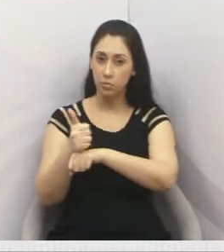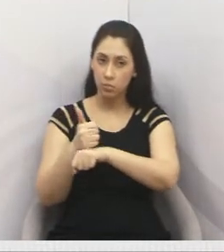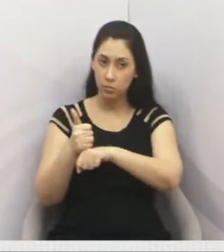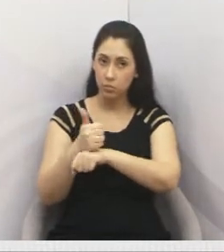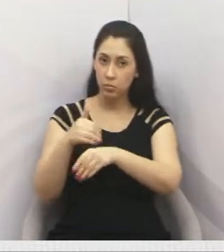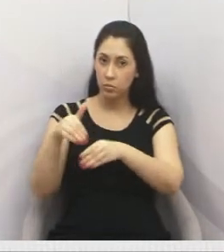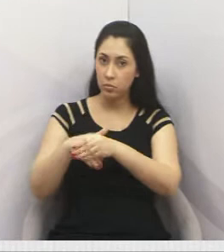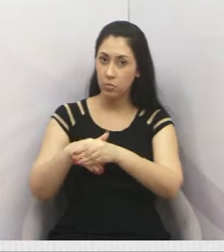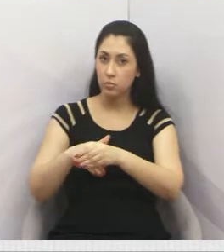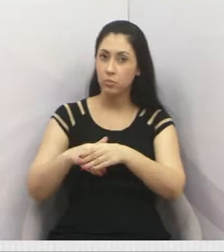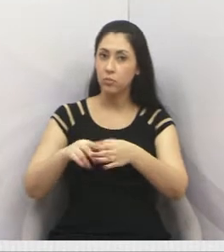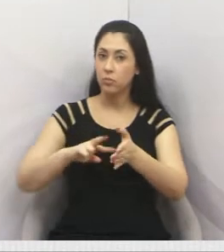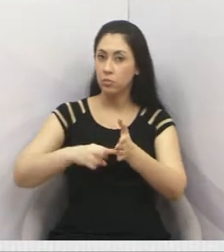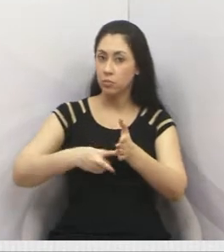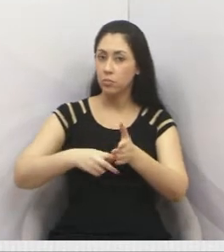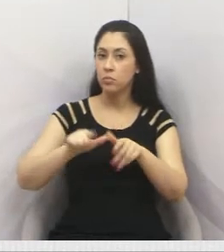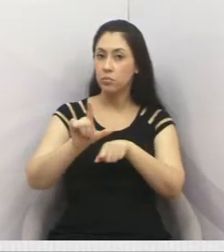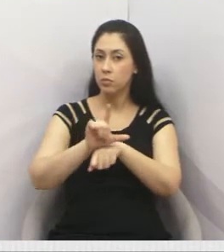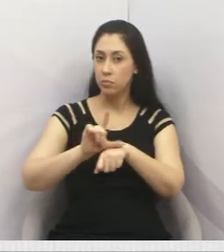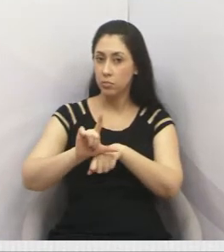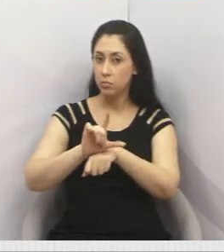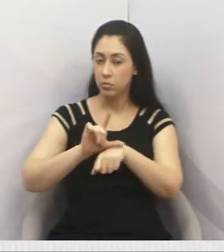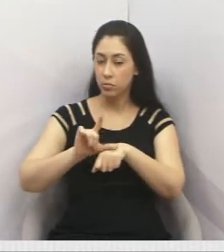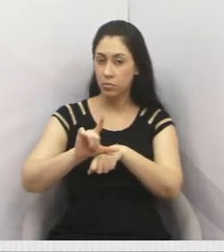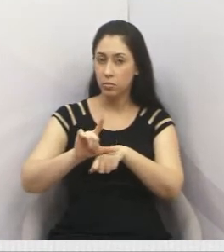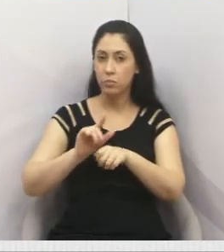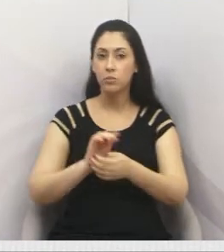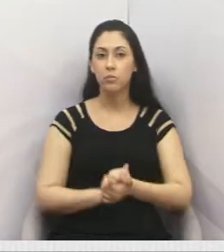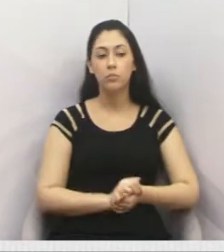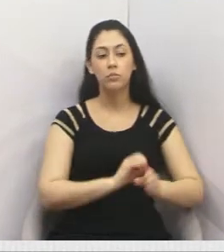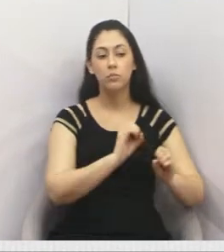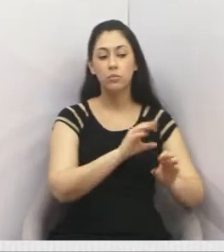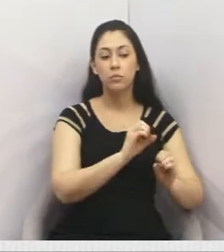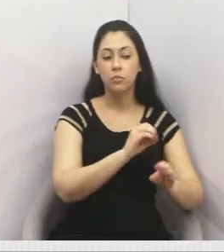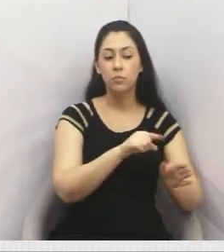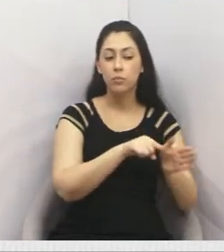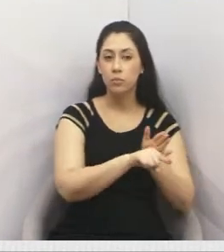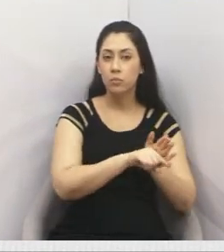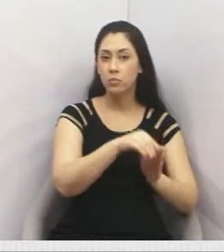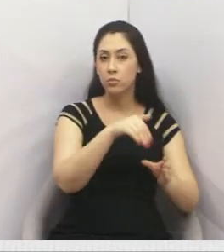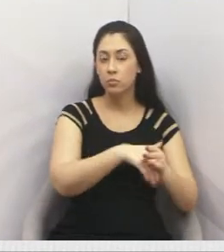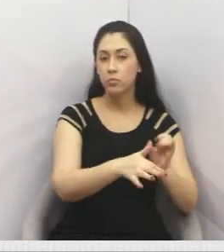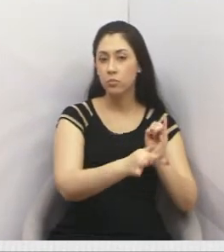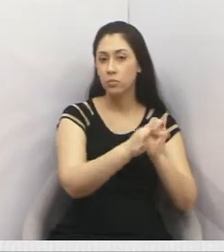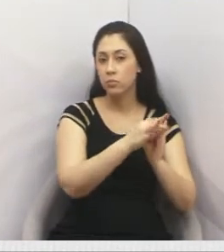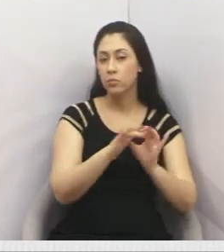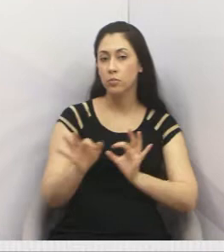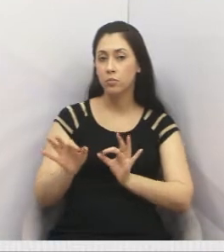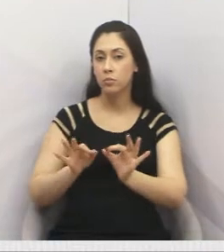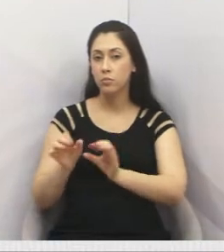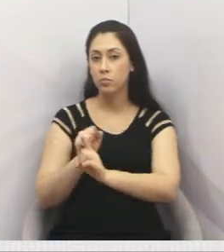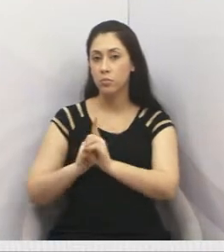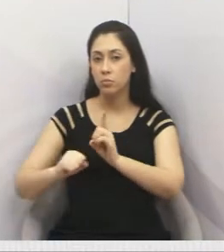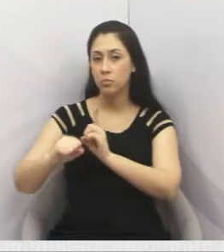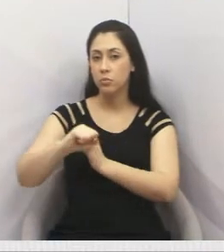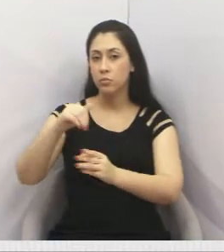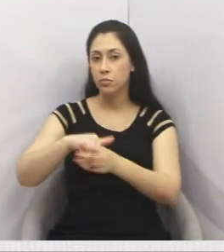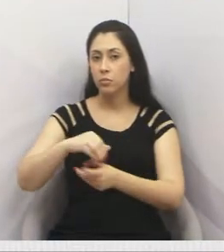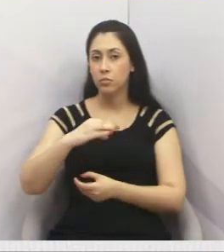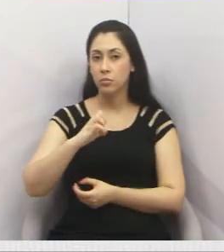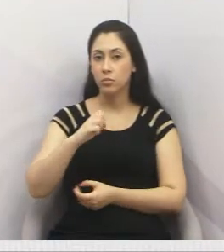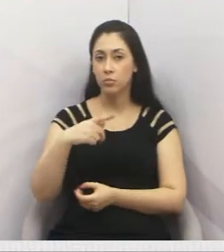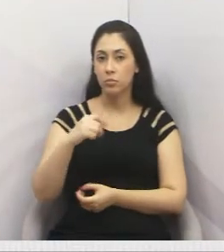profissionais, Sincomércio Jacareí, entidades acadêmicas, Instituto Federal e organização da sociedade civil,